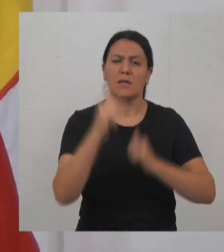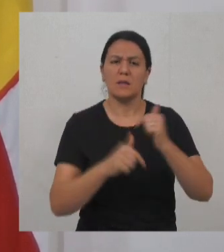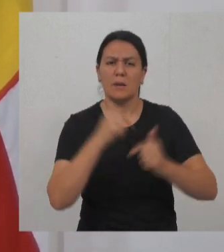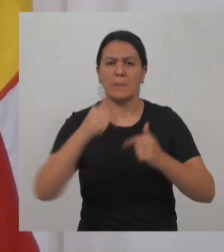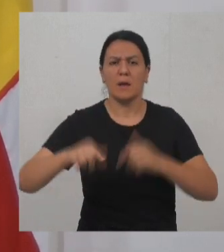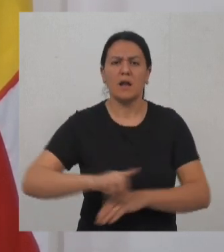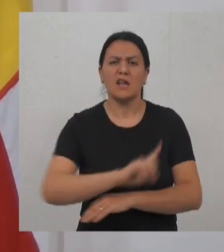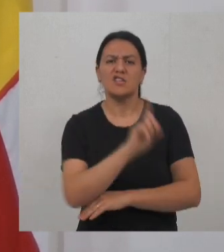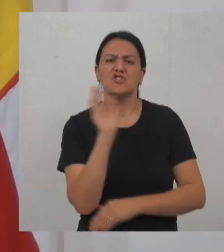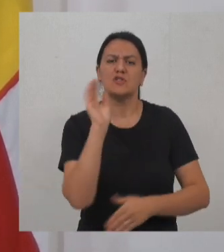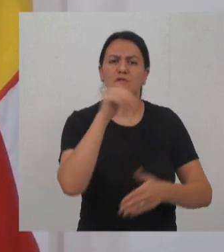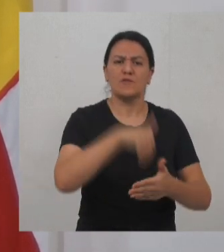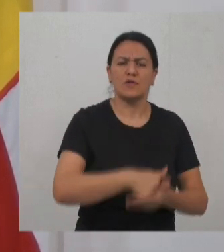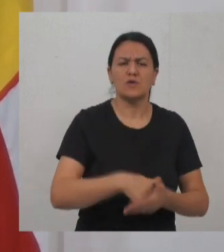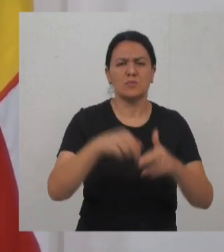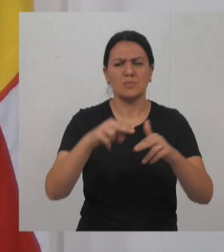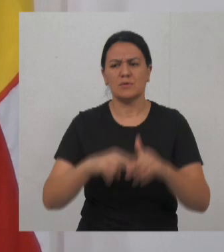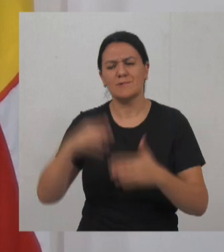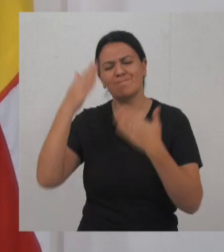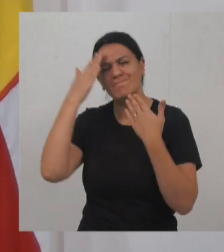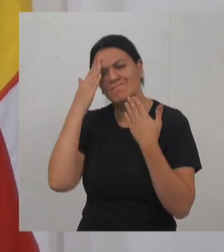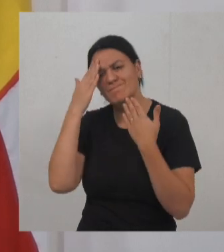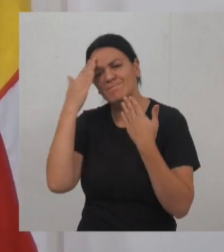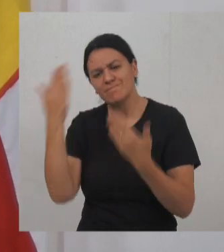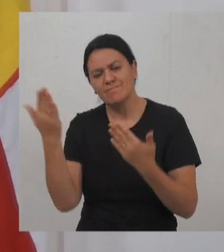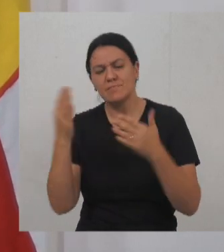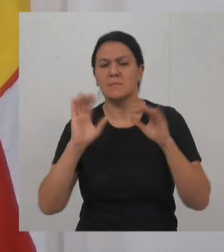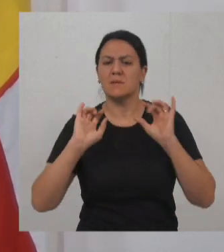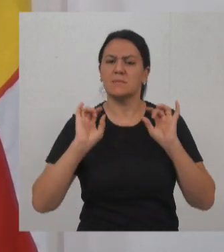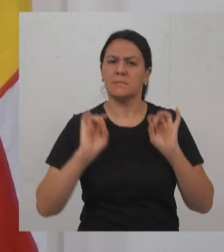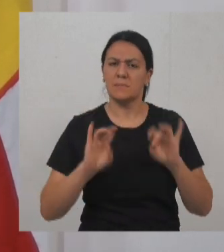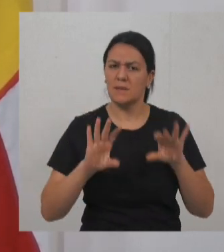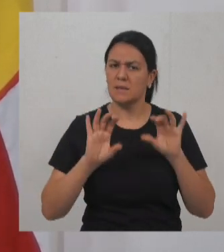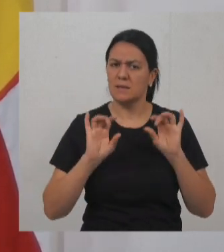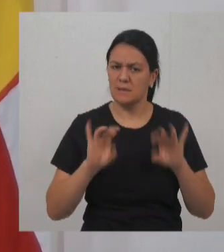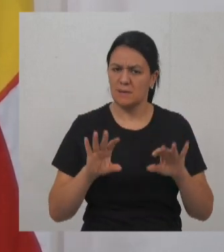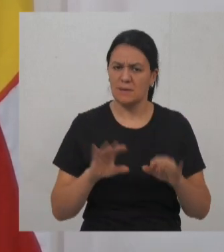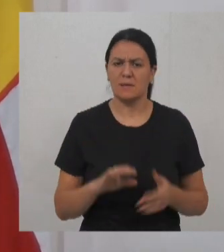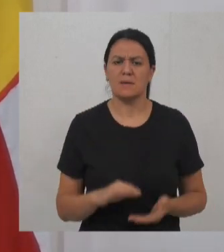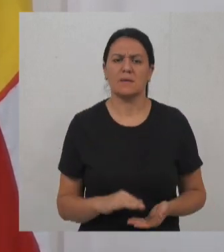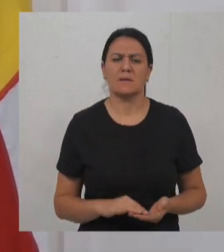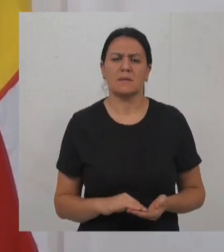mais sinceros agradecimentos, e, em especial,